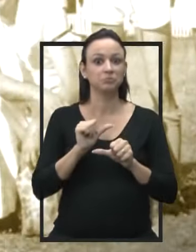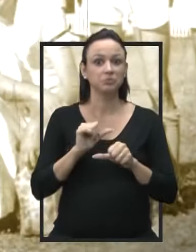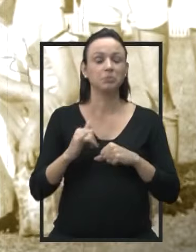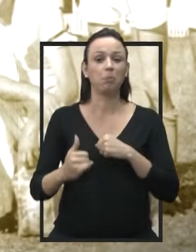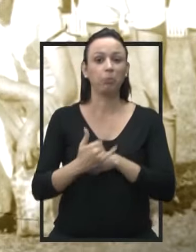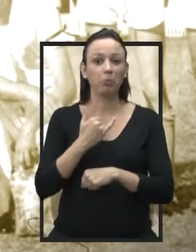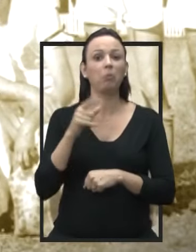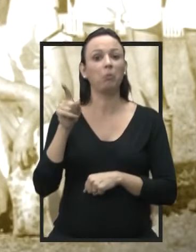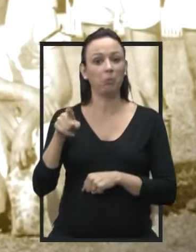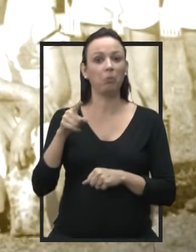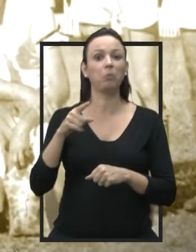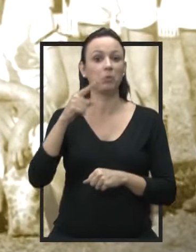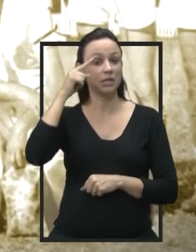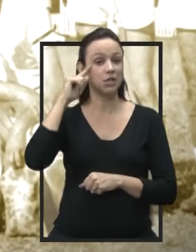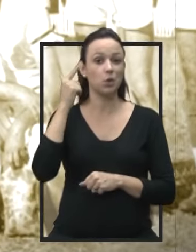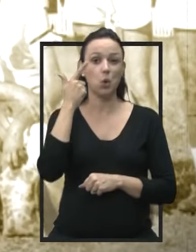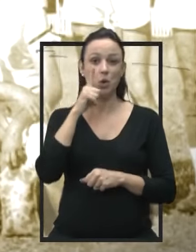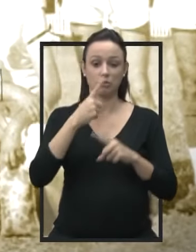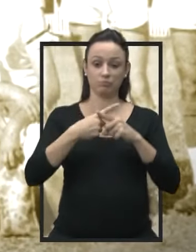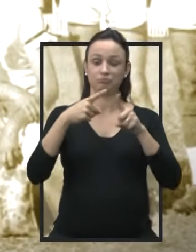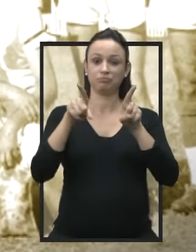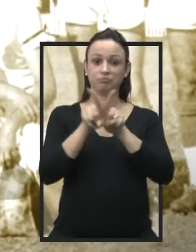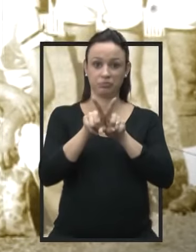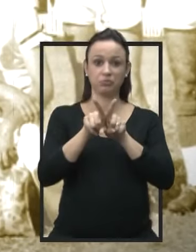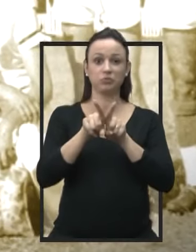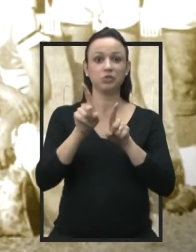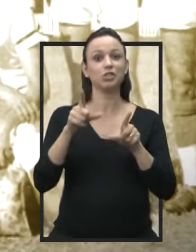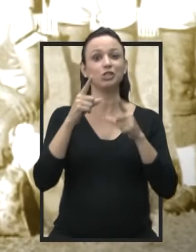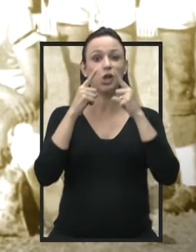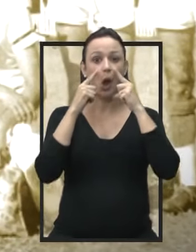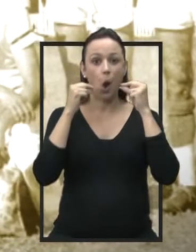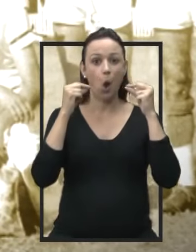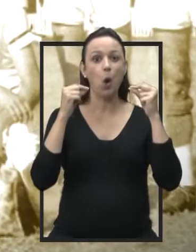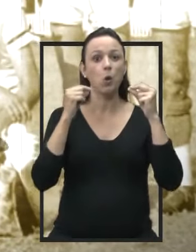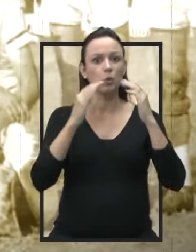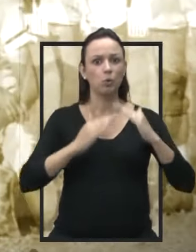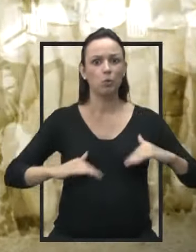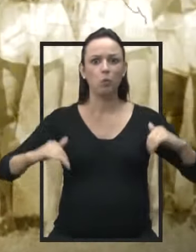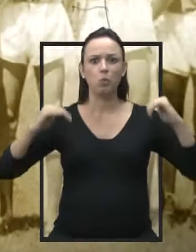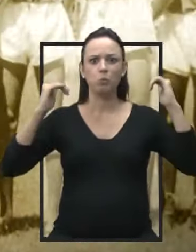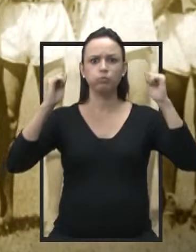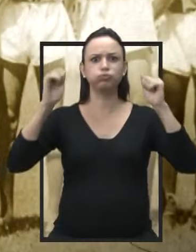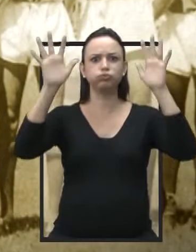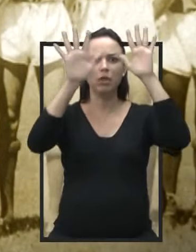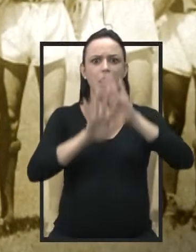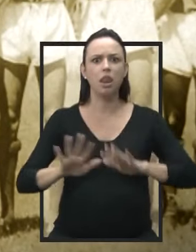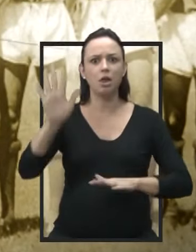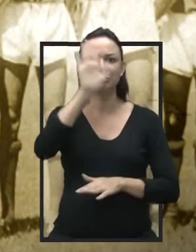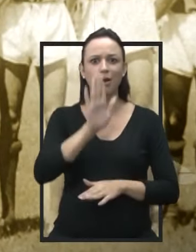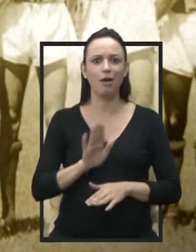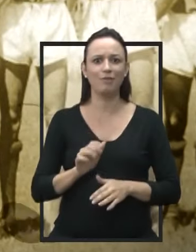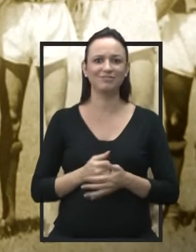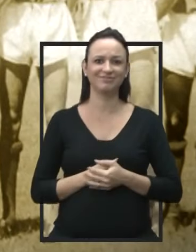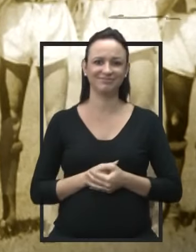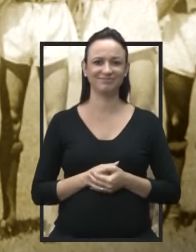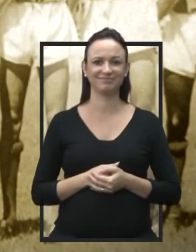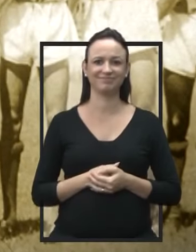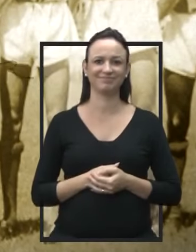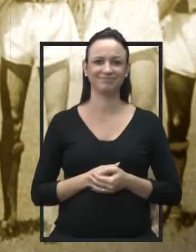Zezinho Magalhães levou o galo da comarca e, consequentemente, Jaú ao reconhecimento nacional.